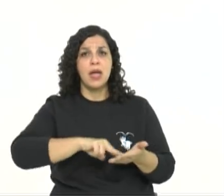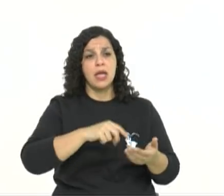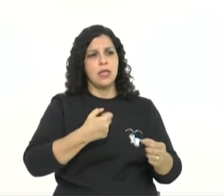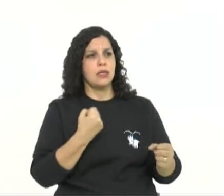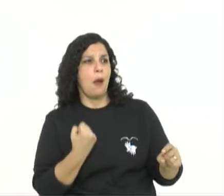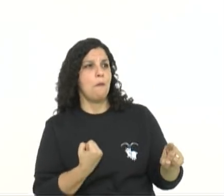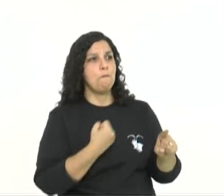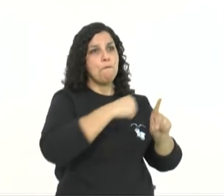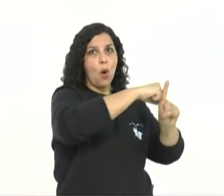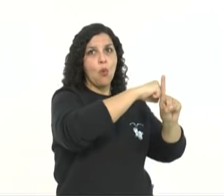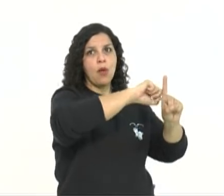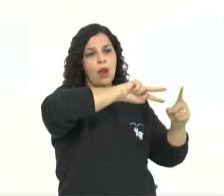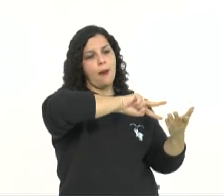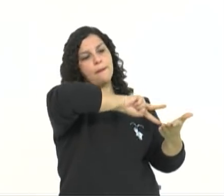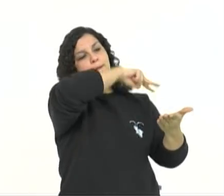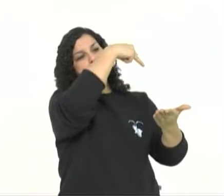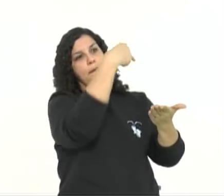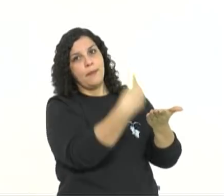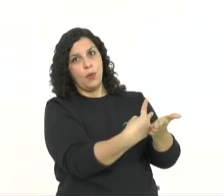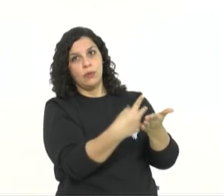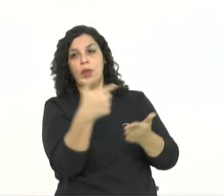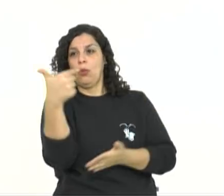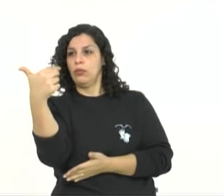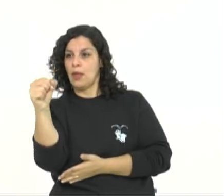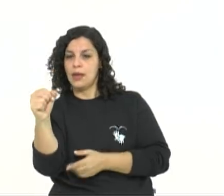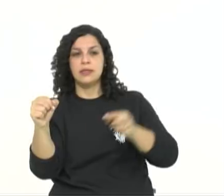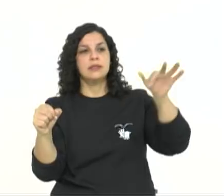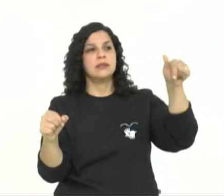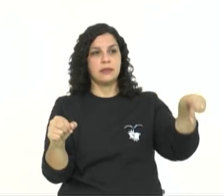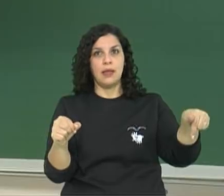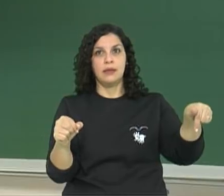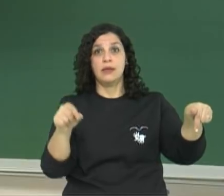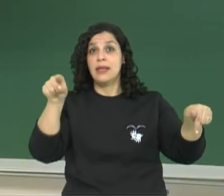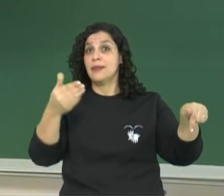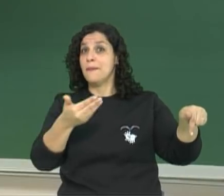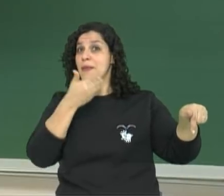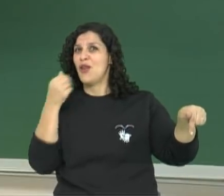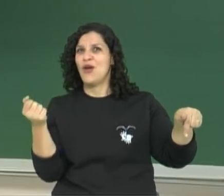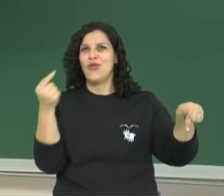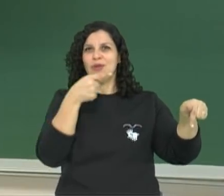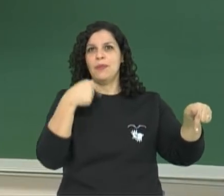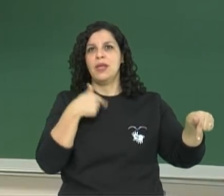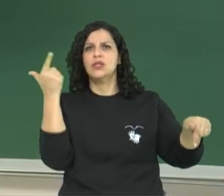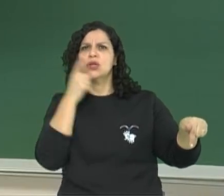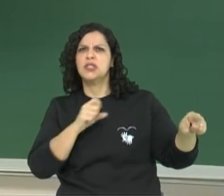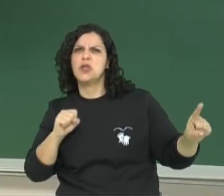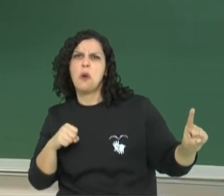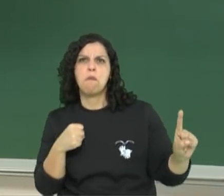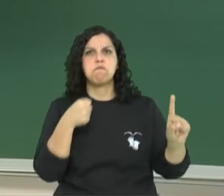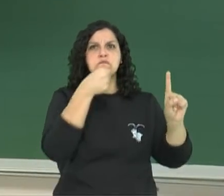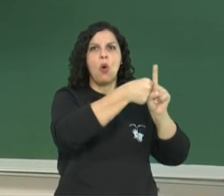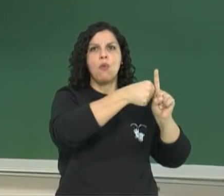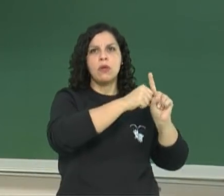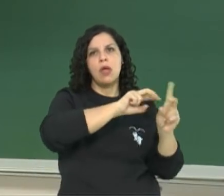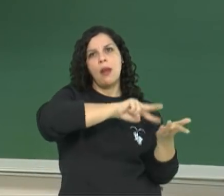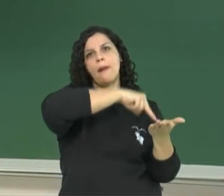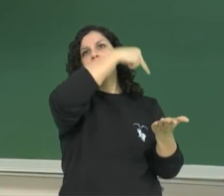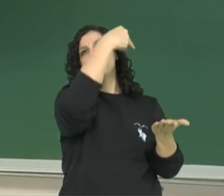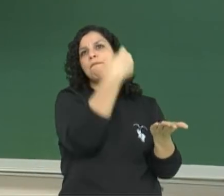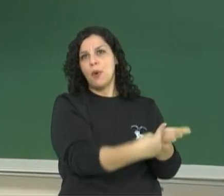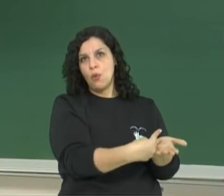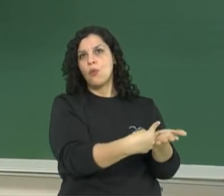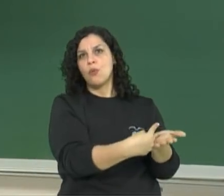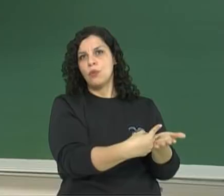a pontuação 10-7. Então, agora eu tive alguma vantagem, mas num determinado momento eu consegui derrubar o